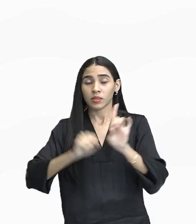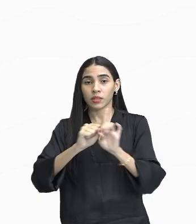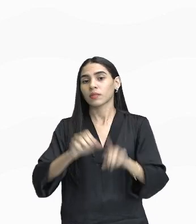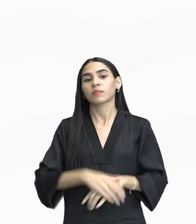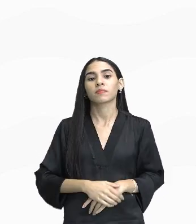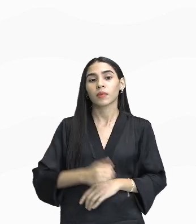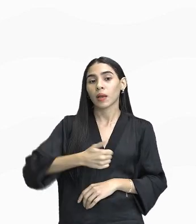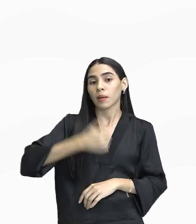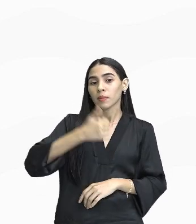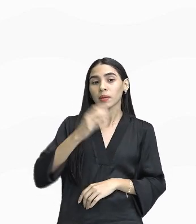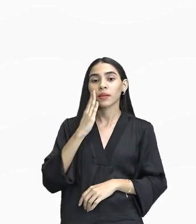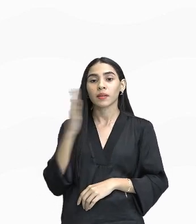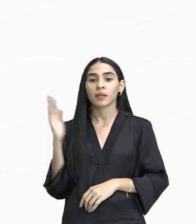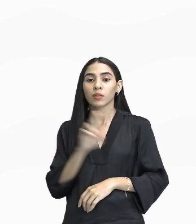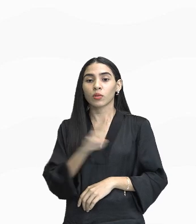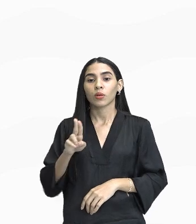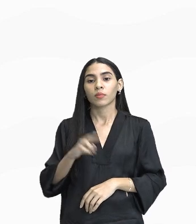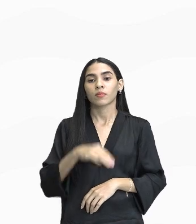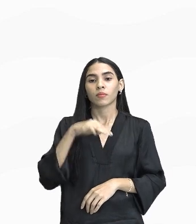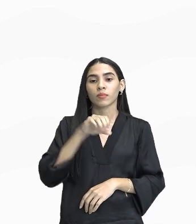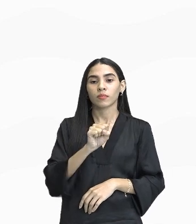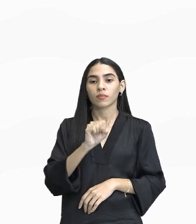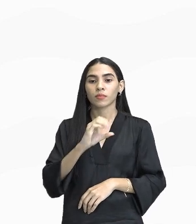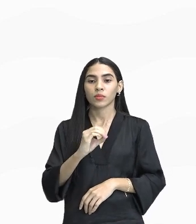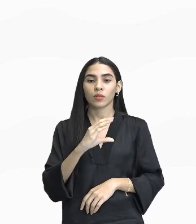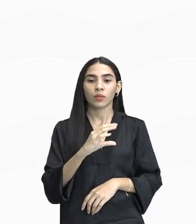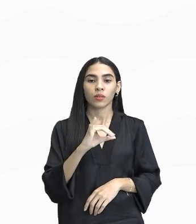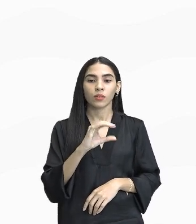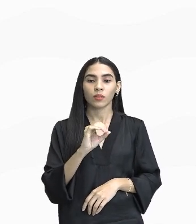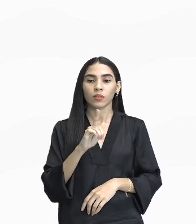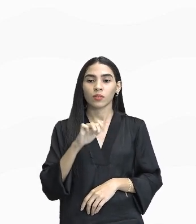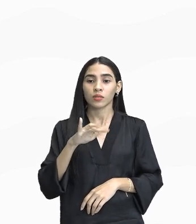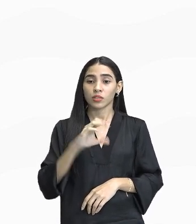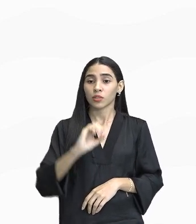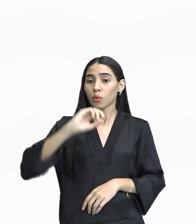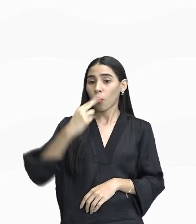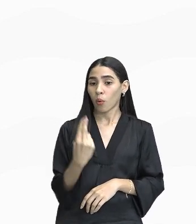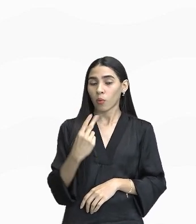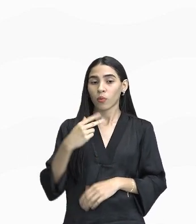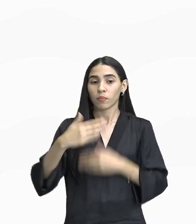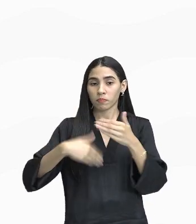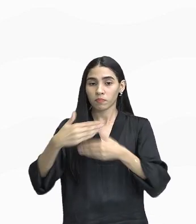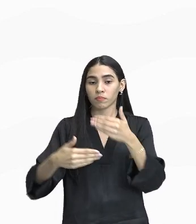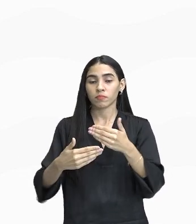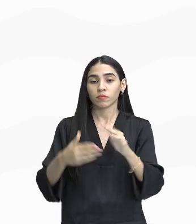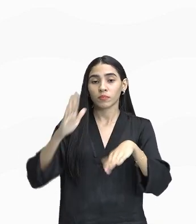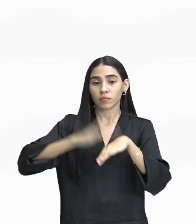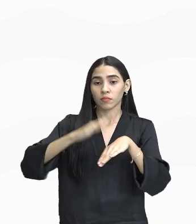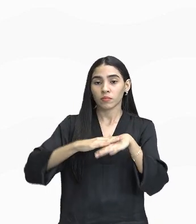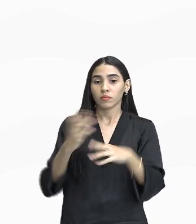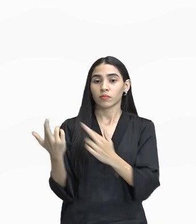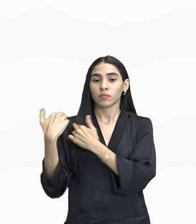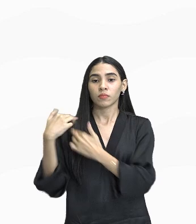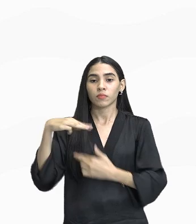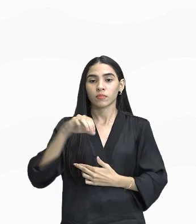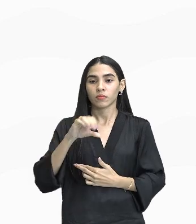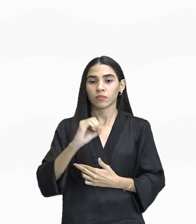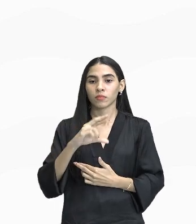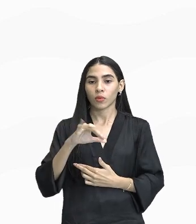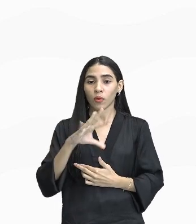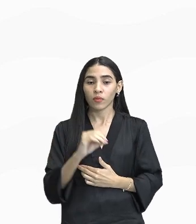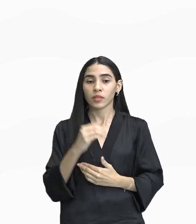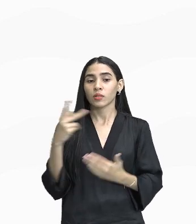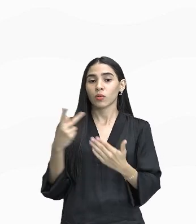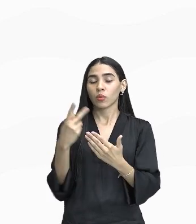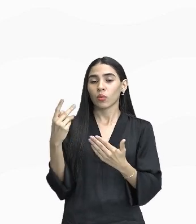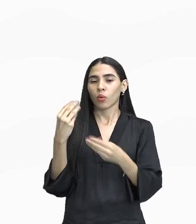sociais. A primeira abordagem é a chamada modelo sociogênico ou processual, que foi desenvolvida por Moscovici e explica como